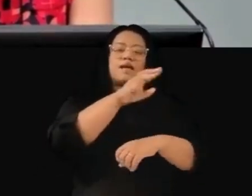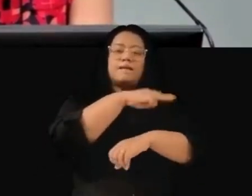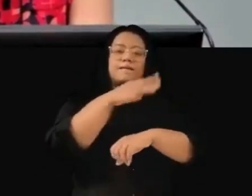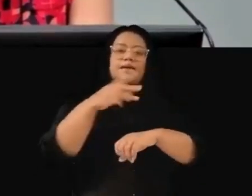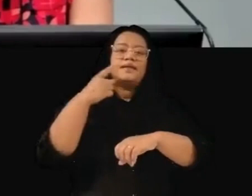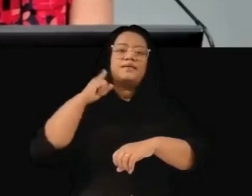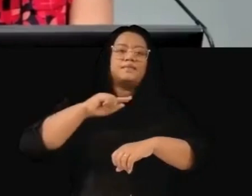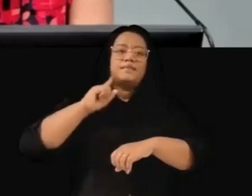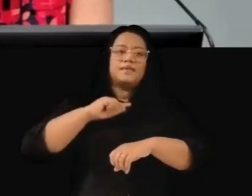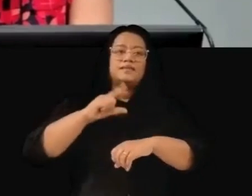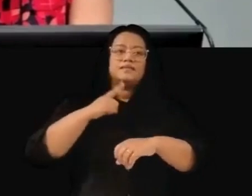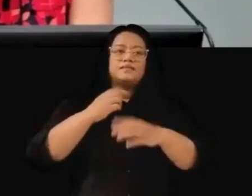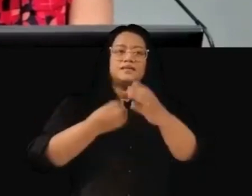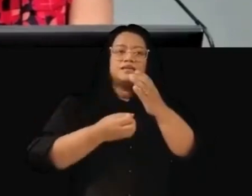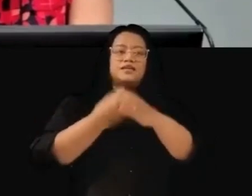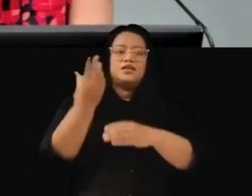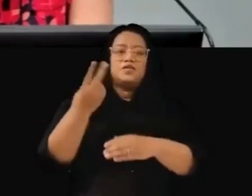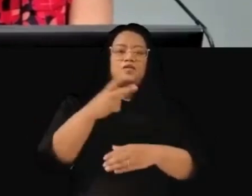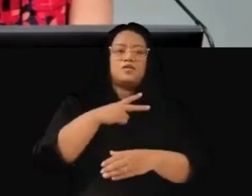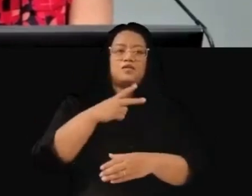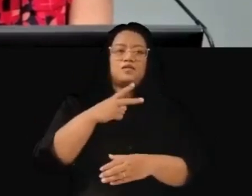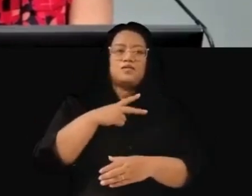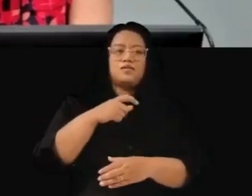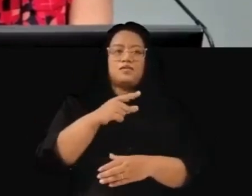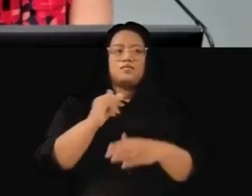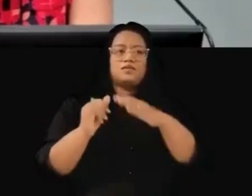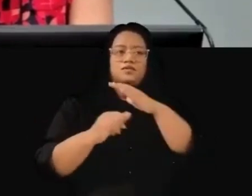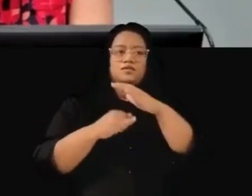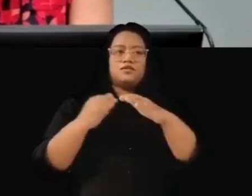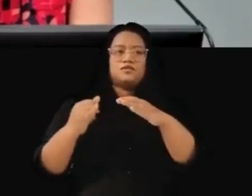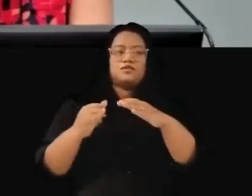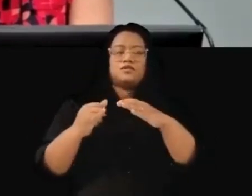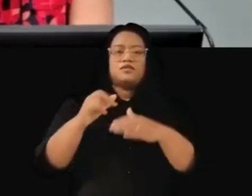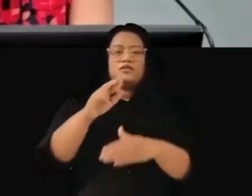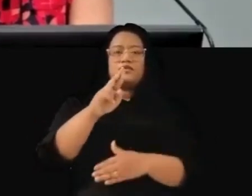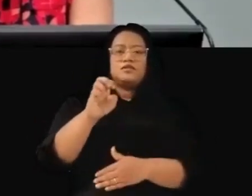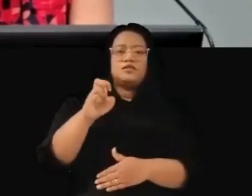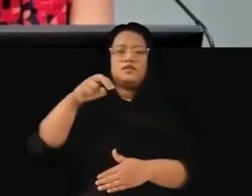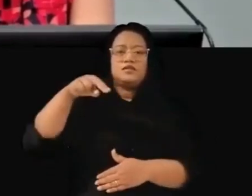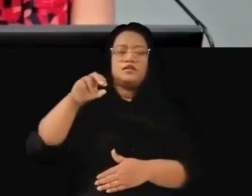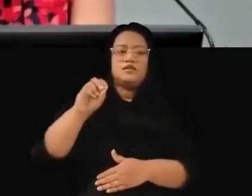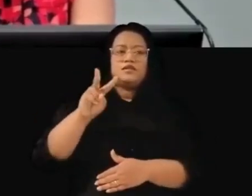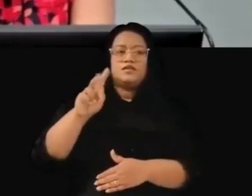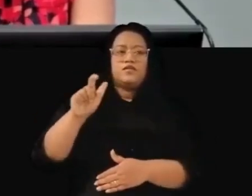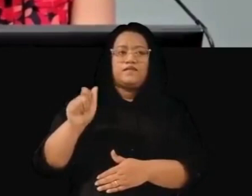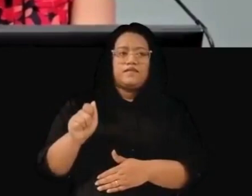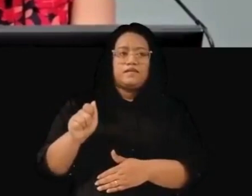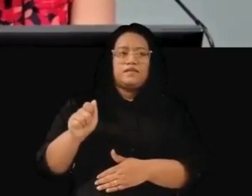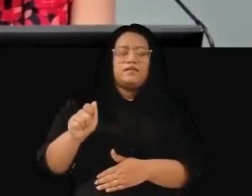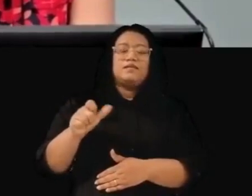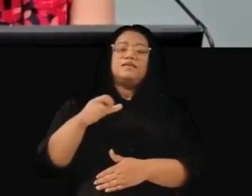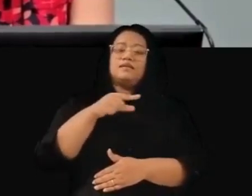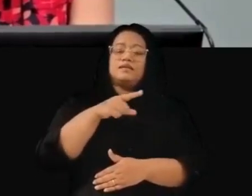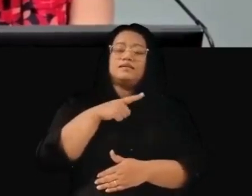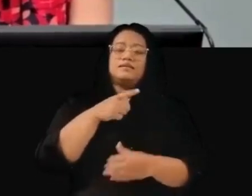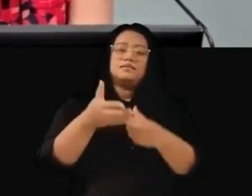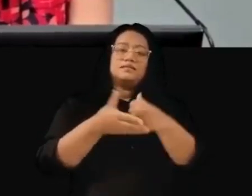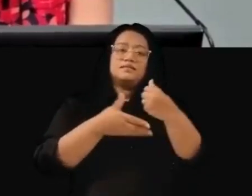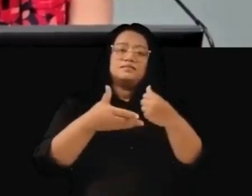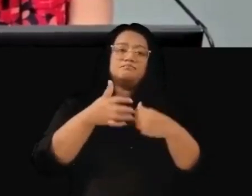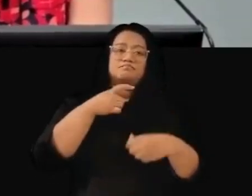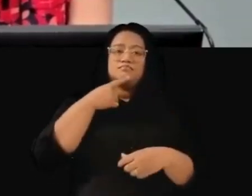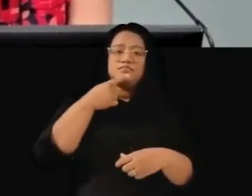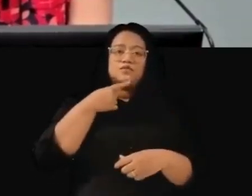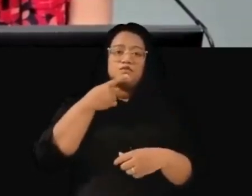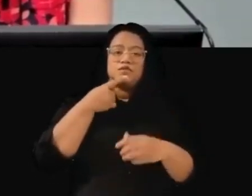constituiu-se uma instituição privada, né? A Fundação Renova, que fundamentalmente não conseguiu cumprir